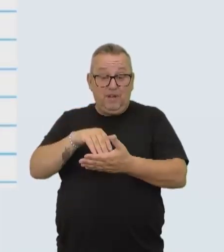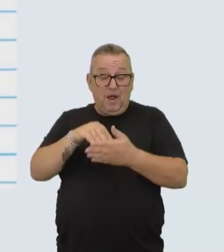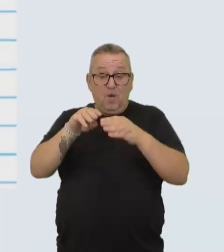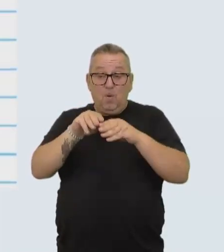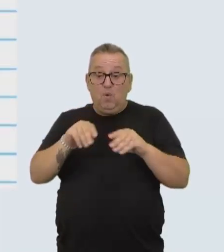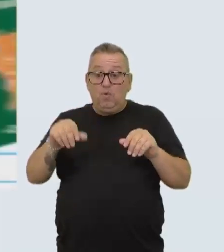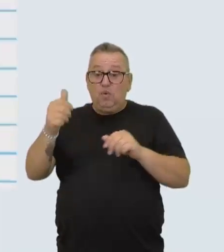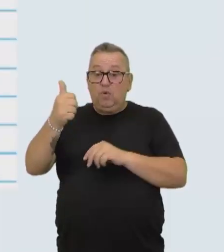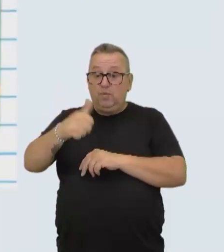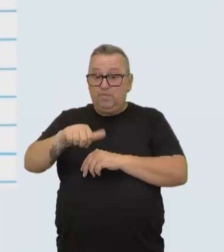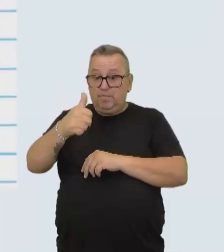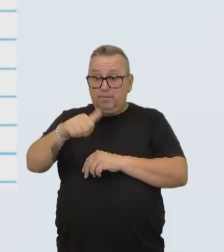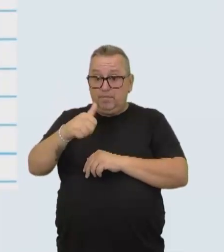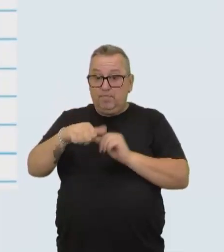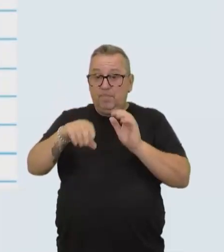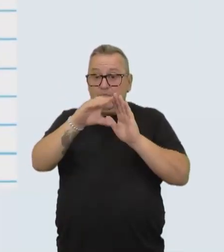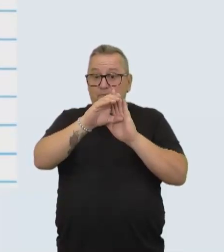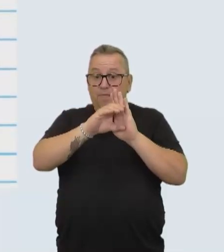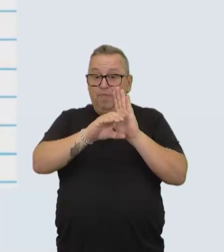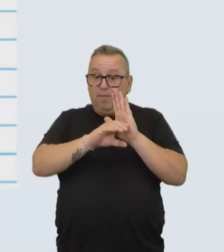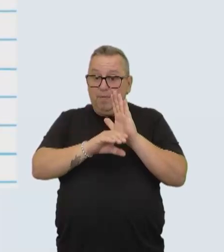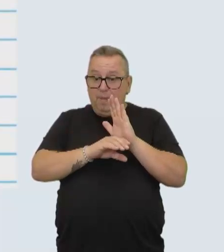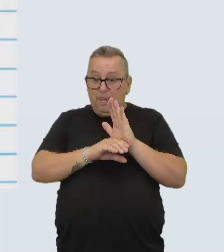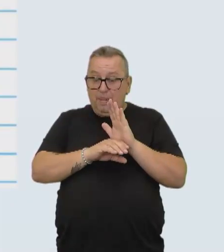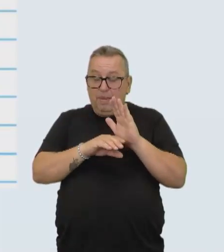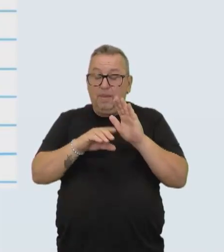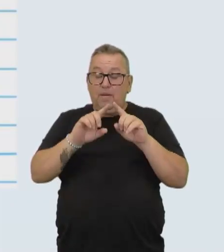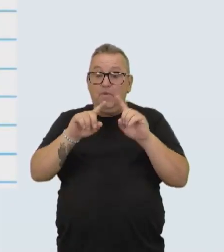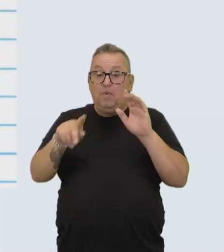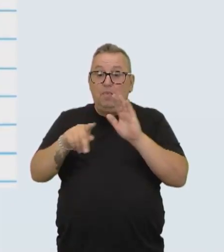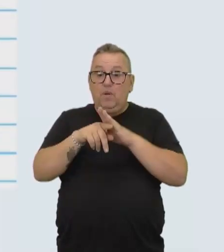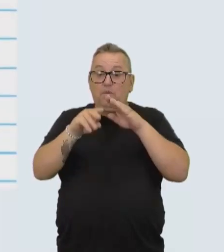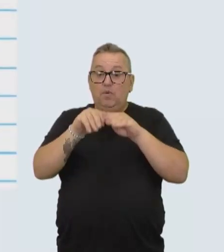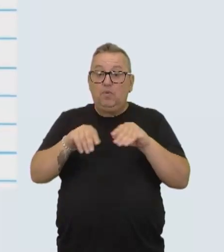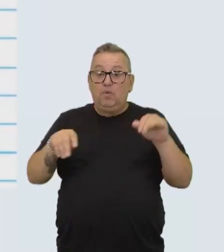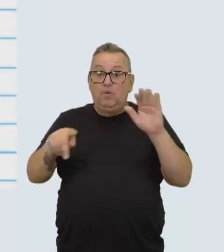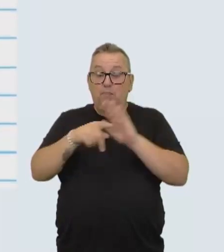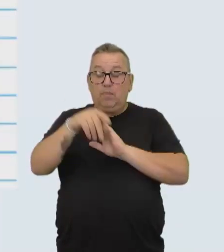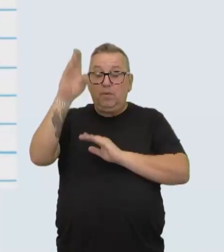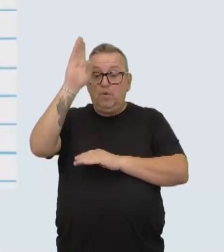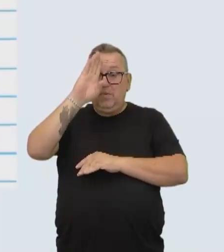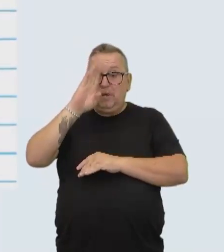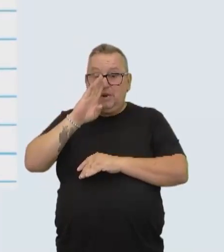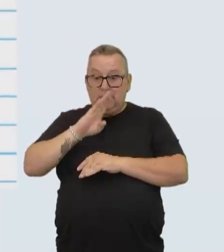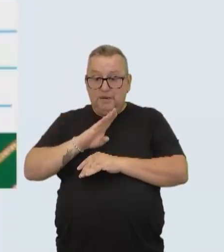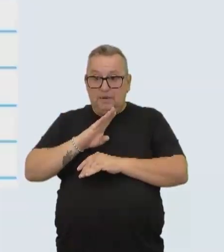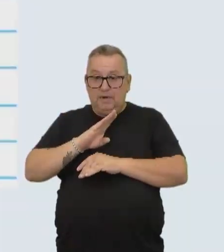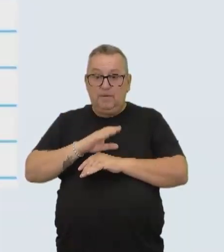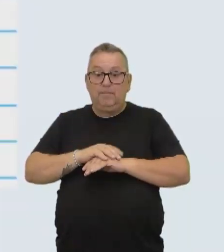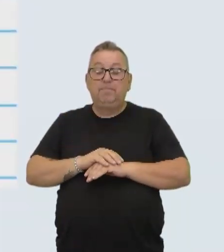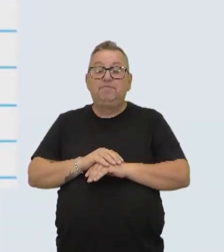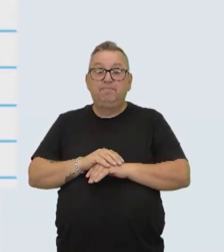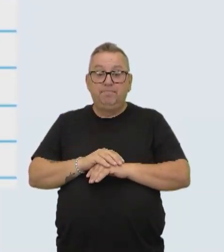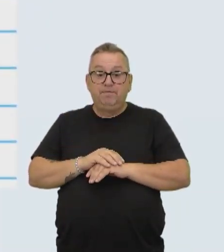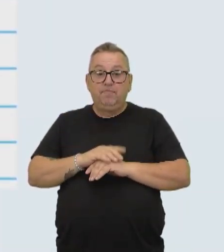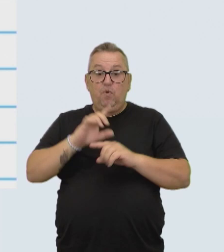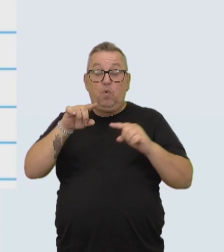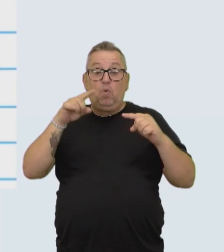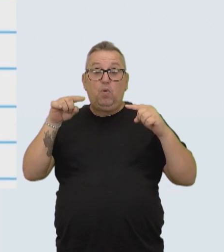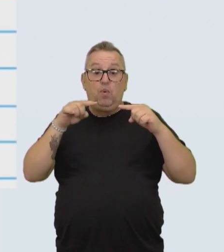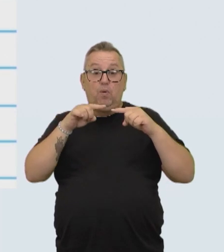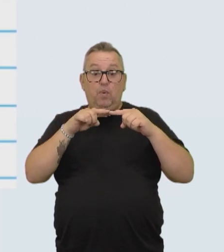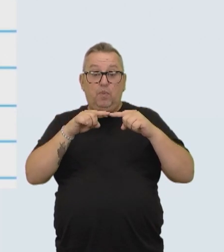solo analisado é categorizado de acordo com a classificação de solos do Sistema Brasileiro de Classificação de Solos. O propósito